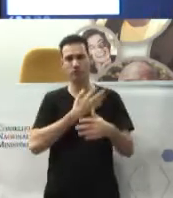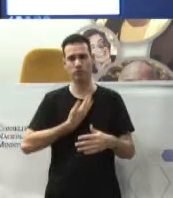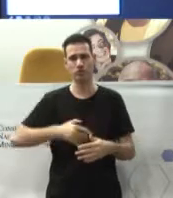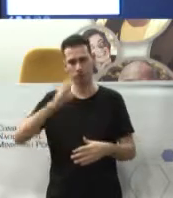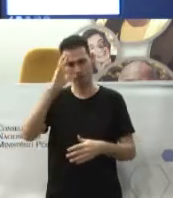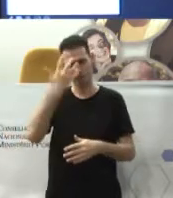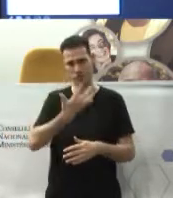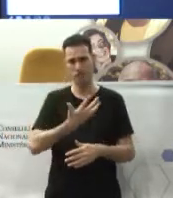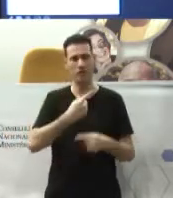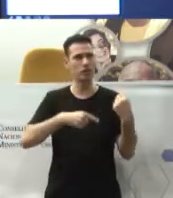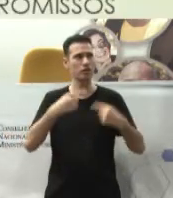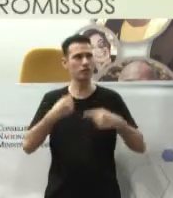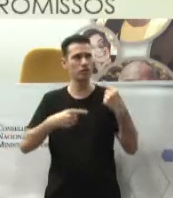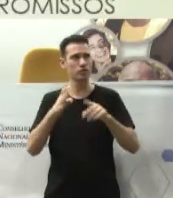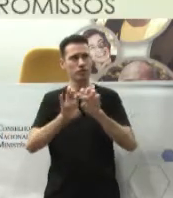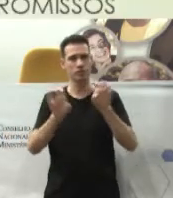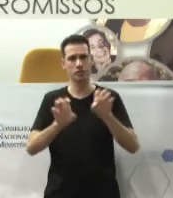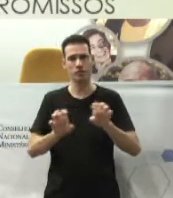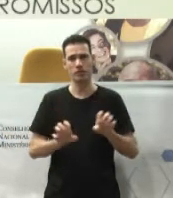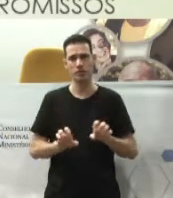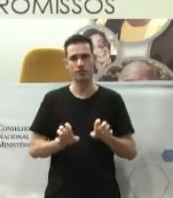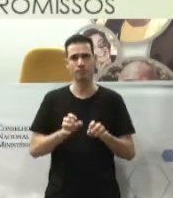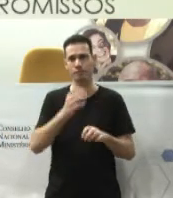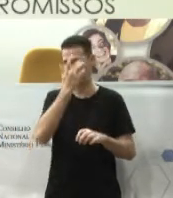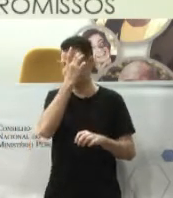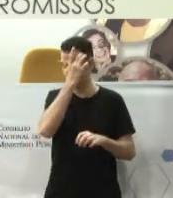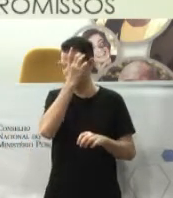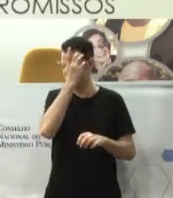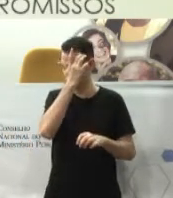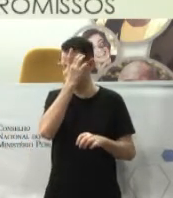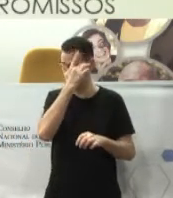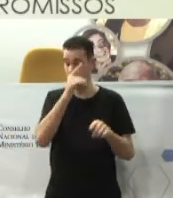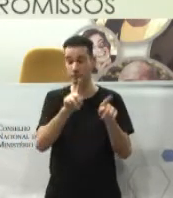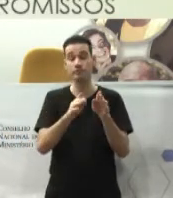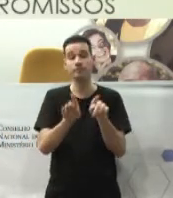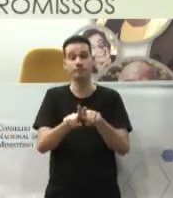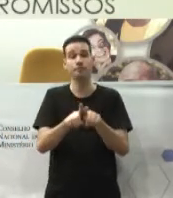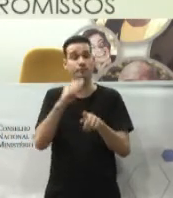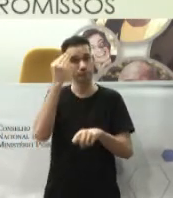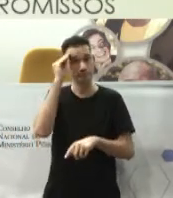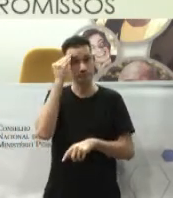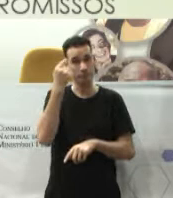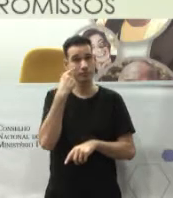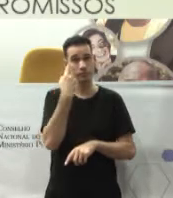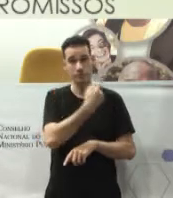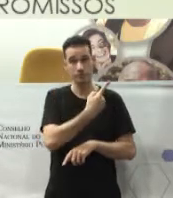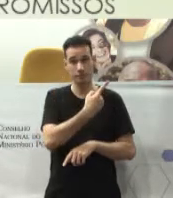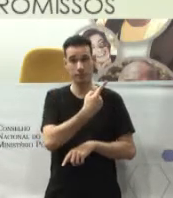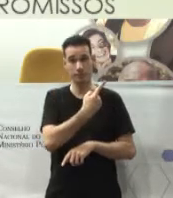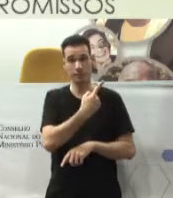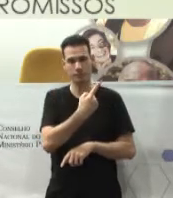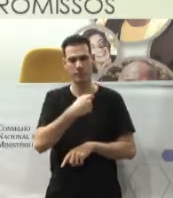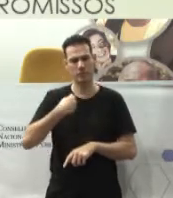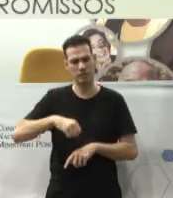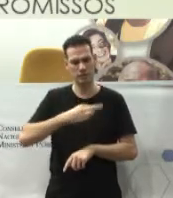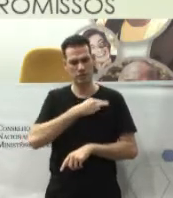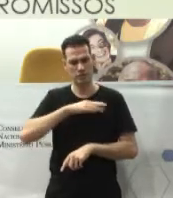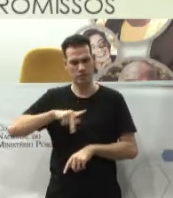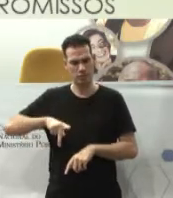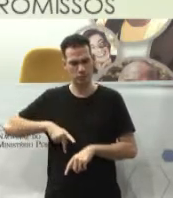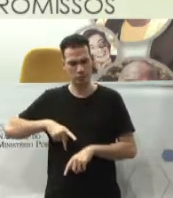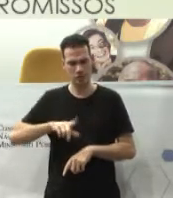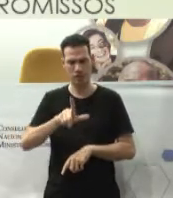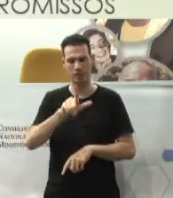das disfunções políticas. Entender que litigância estratégica é necessária ao Ministério Público, mas